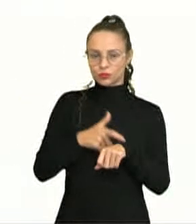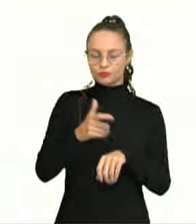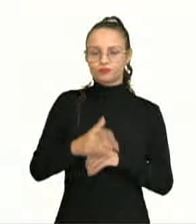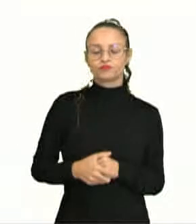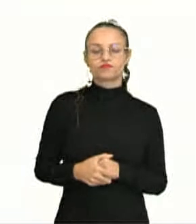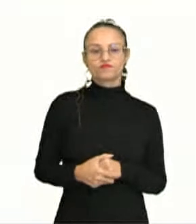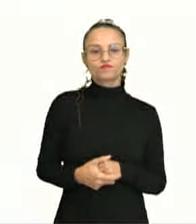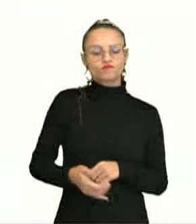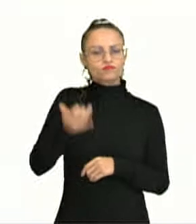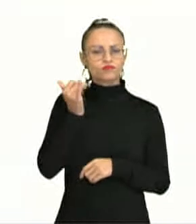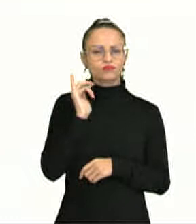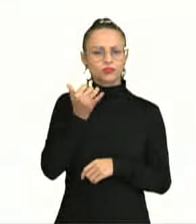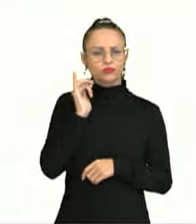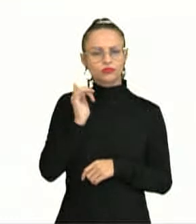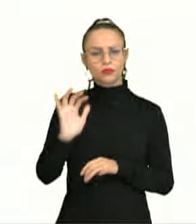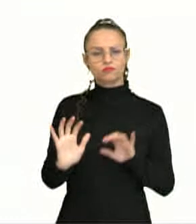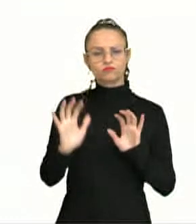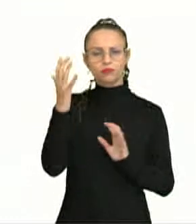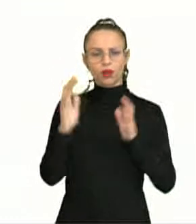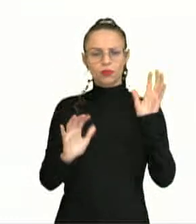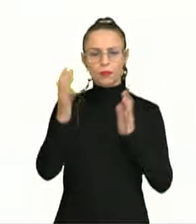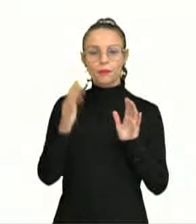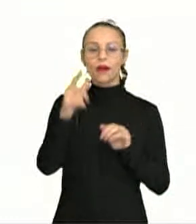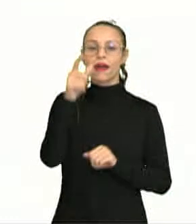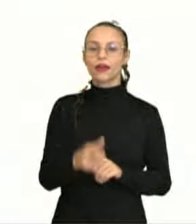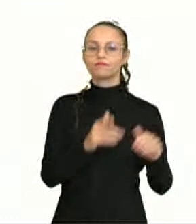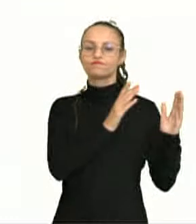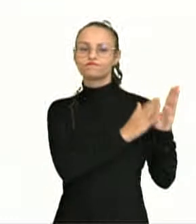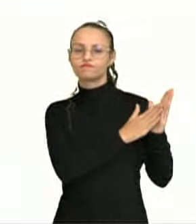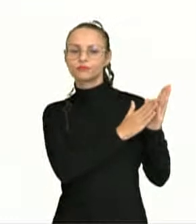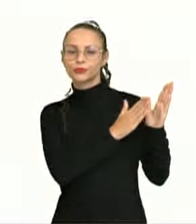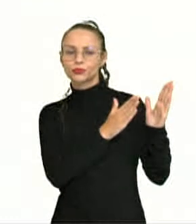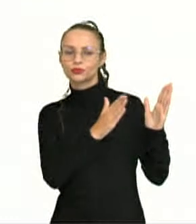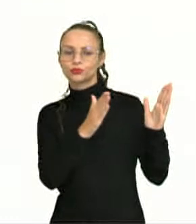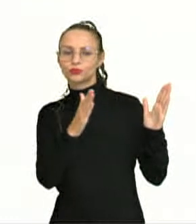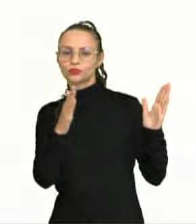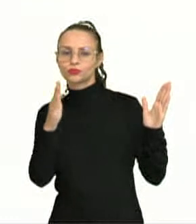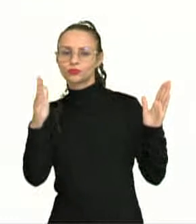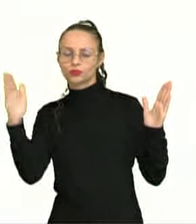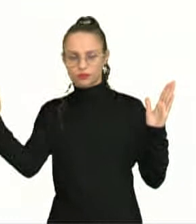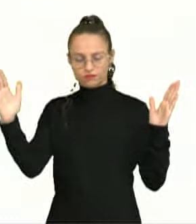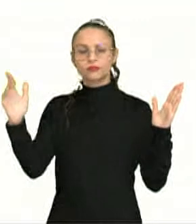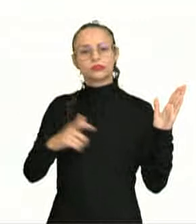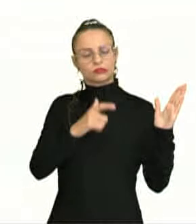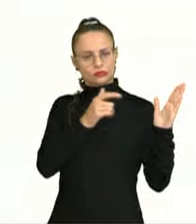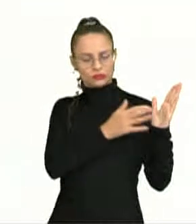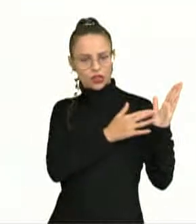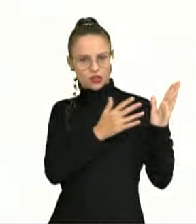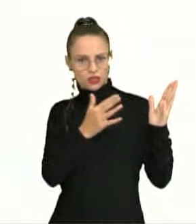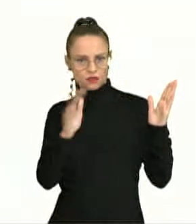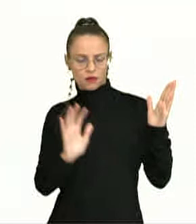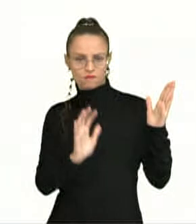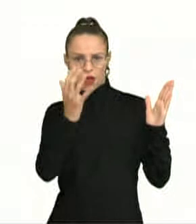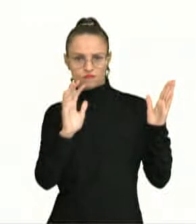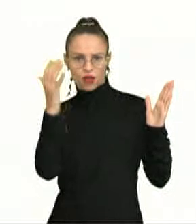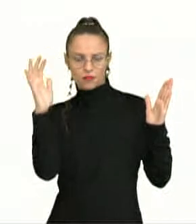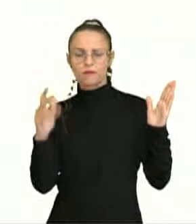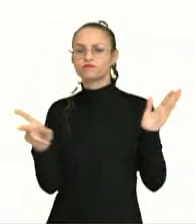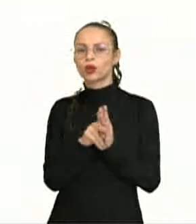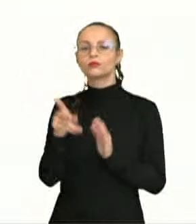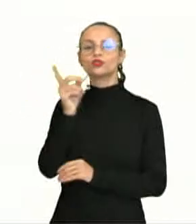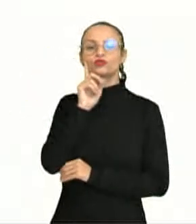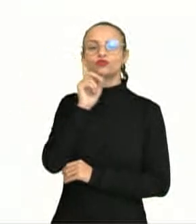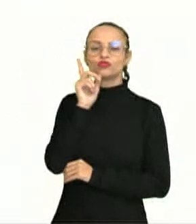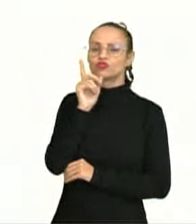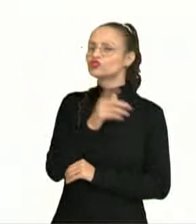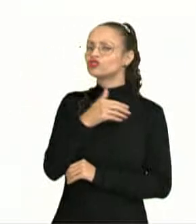relato de acontecimentos em sua ordem temporal. Então, uma sequência, né, de relatos, geralmente motivados no cotidiano, né, no